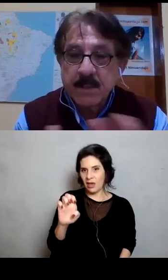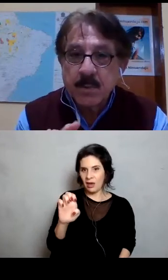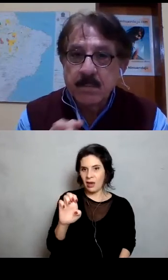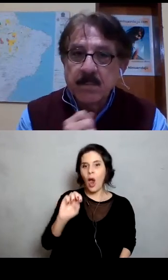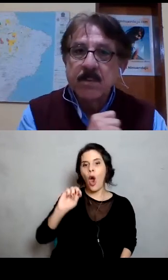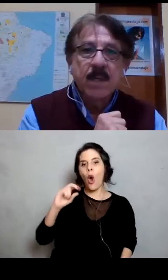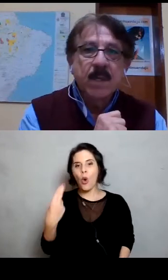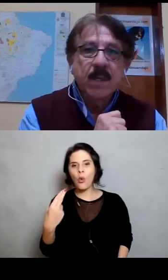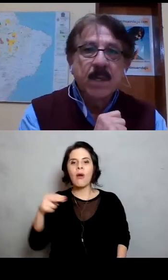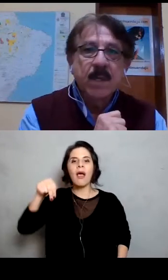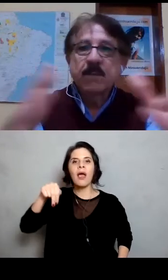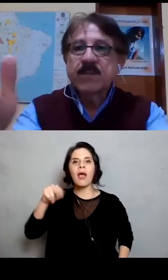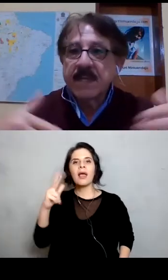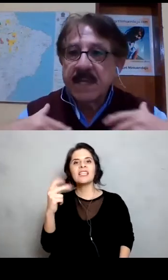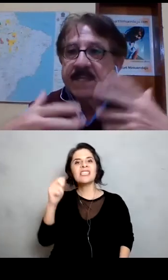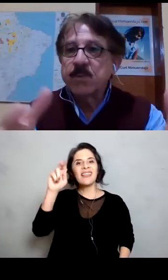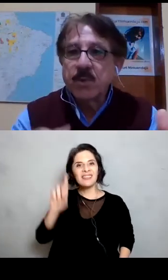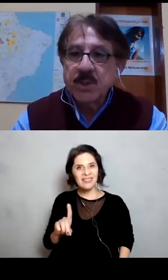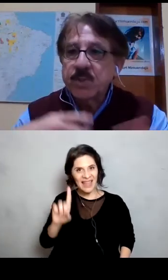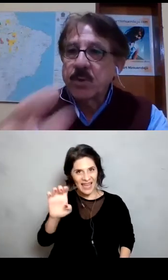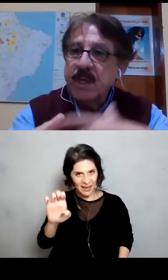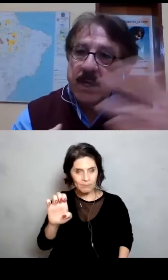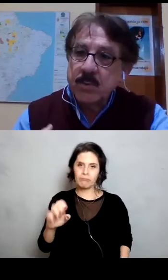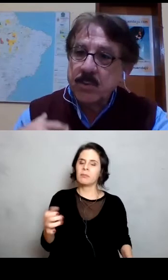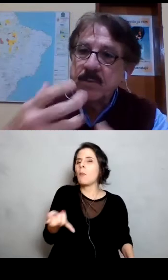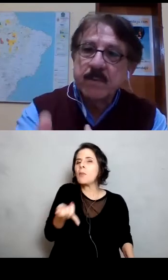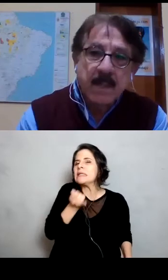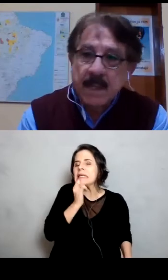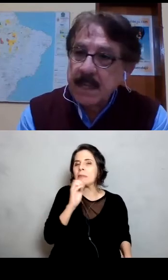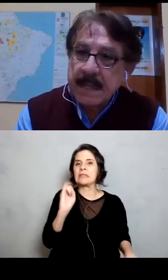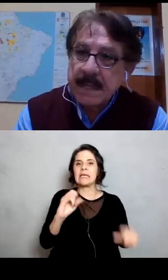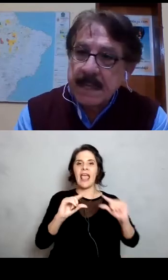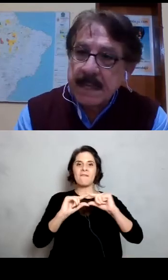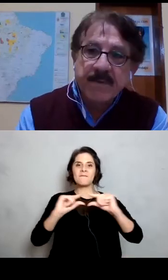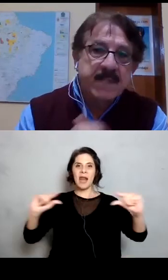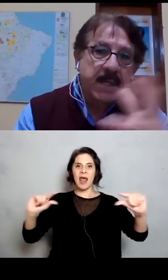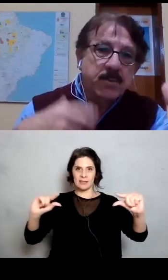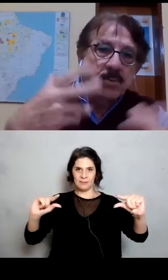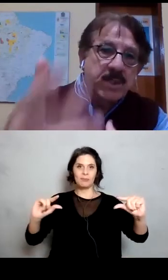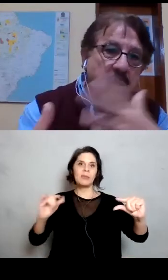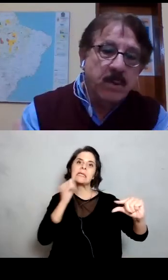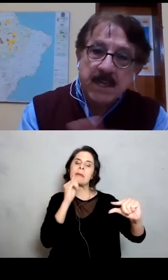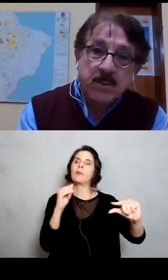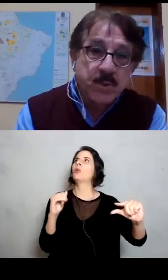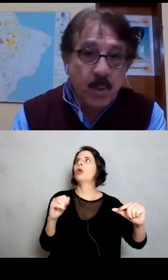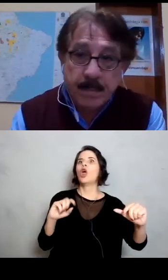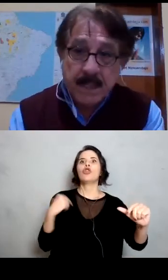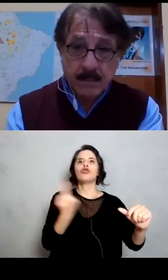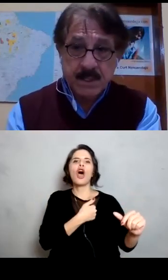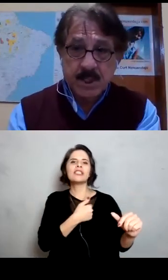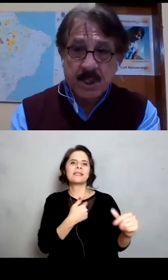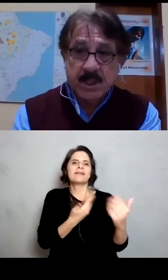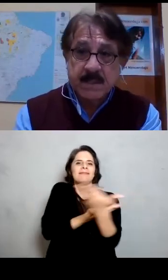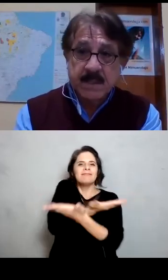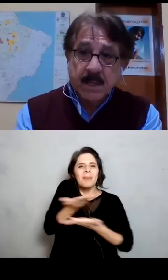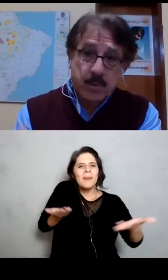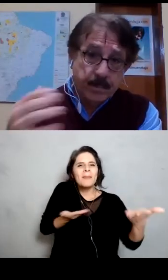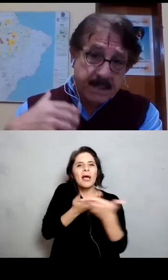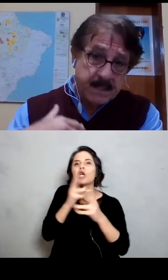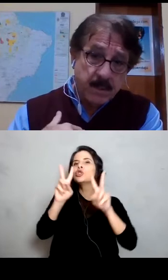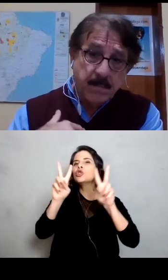uma frase como nós estamos aqui nessa noite trocando, conversando e dialogando sobre línguas